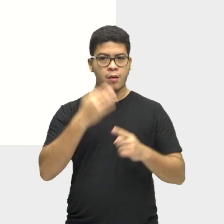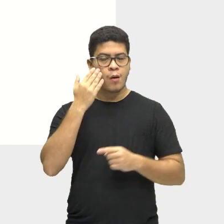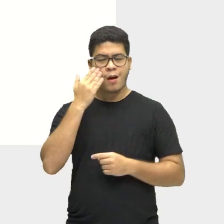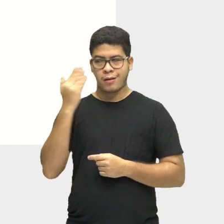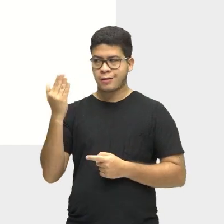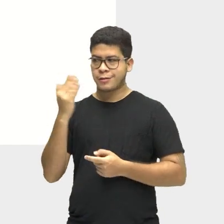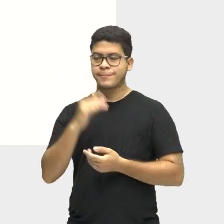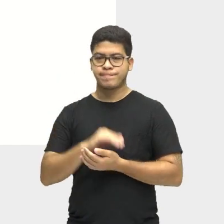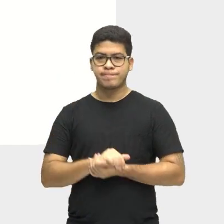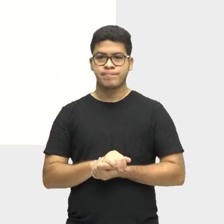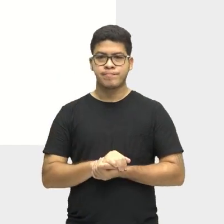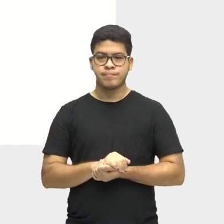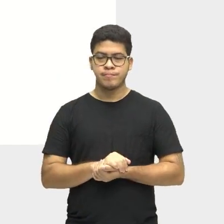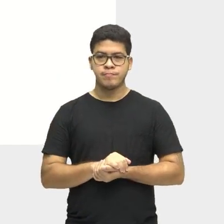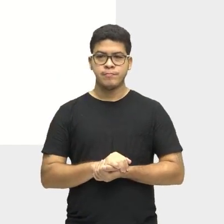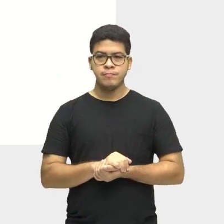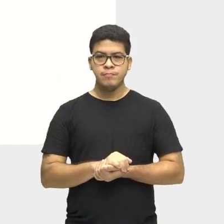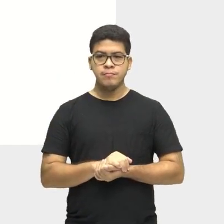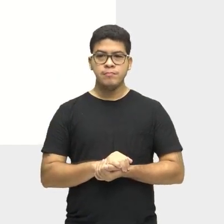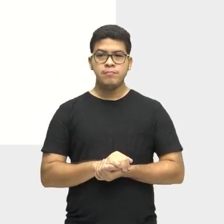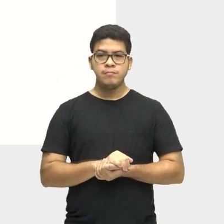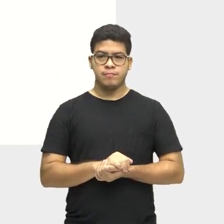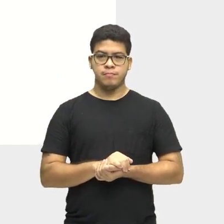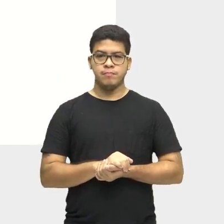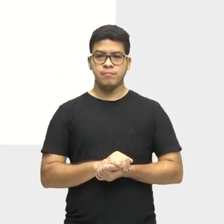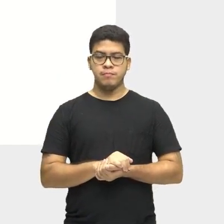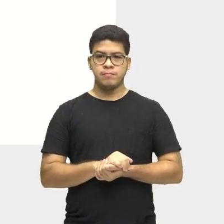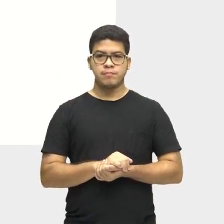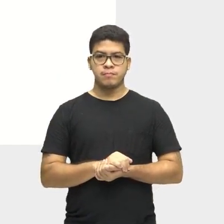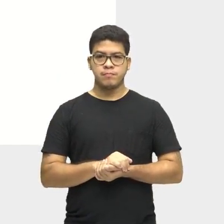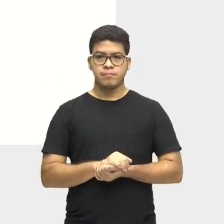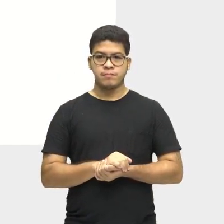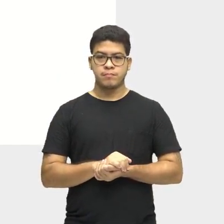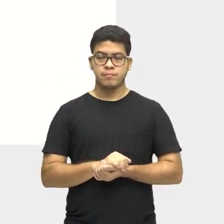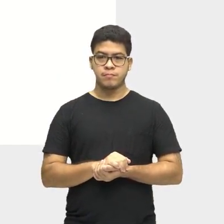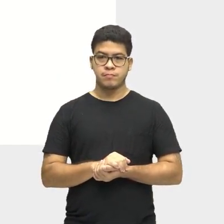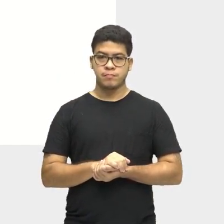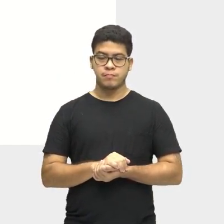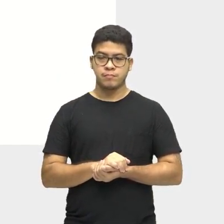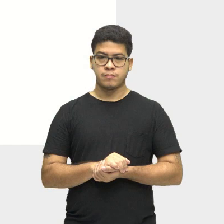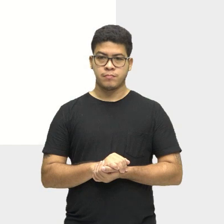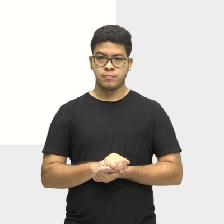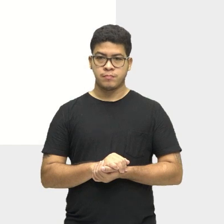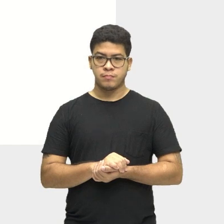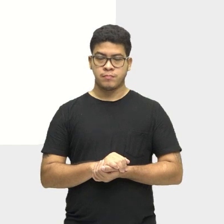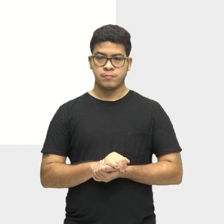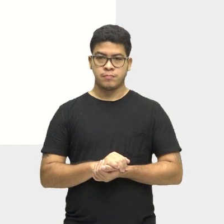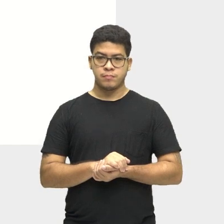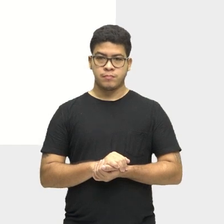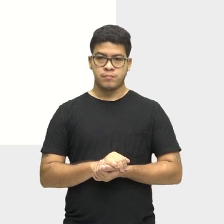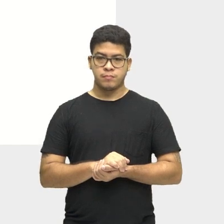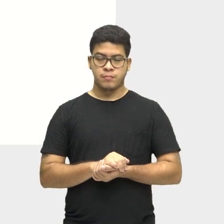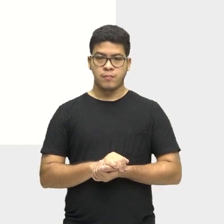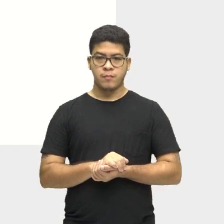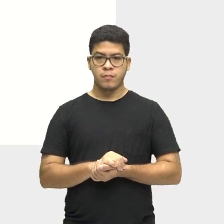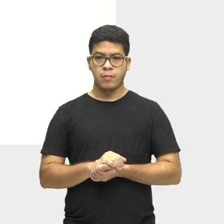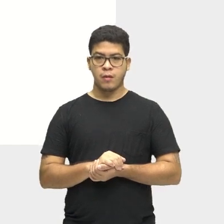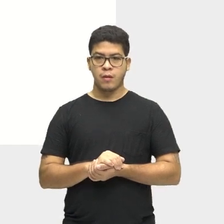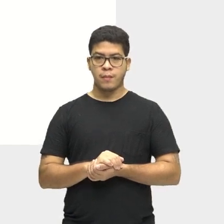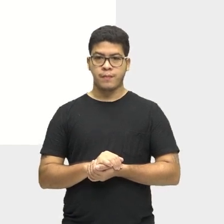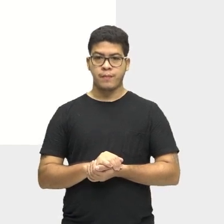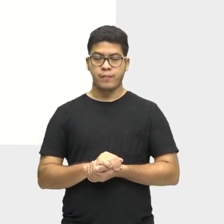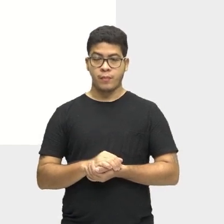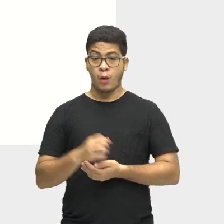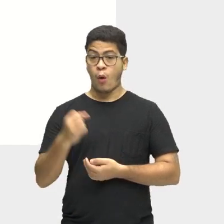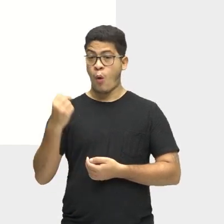2 com todos os elementos que estão dentro do parêntese. Então vai ficar 2x, 2 vezes x, que vai dar 2x,